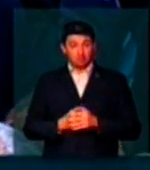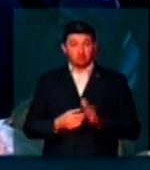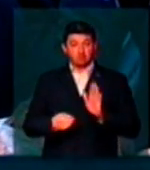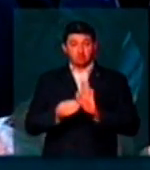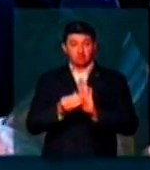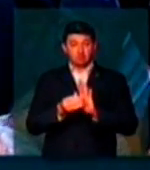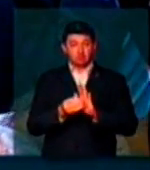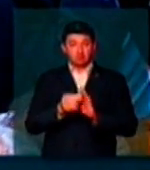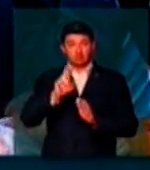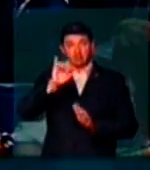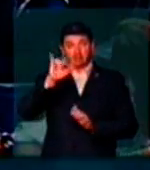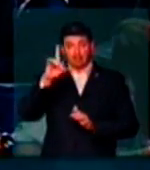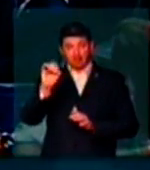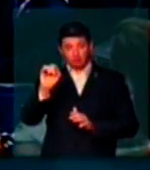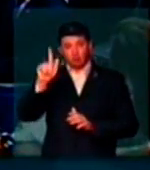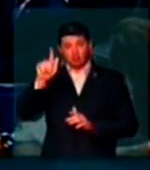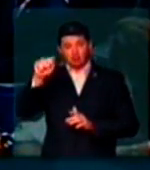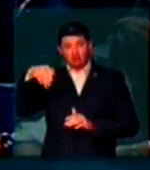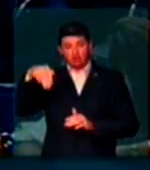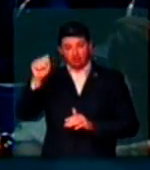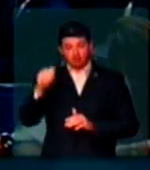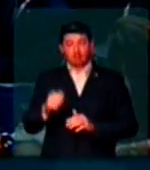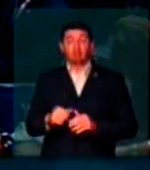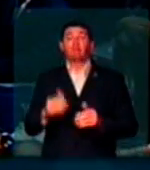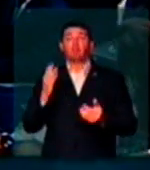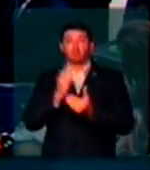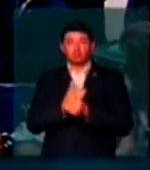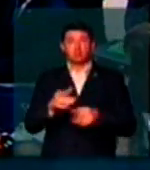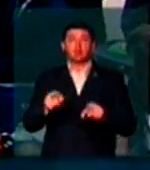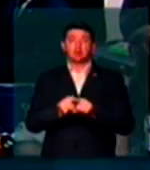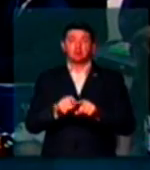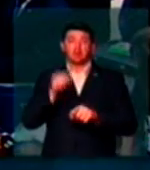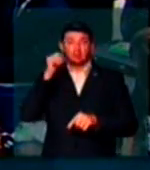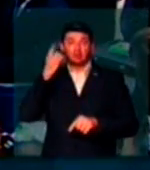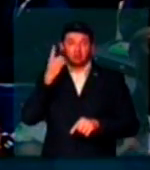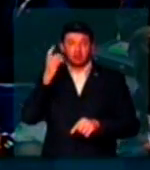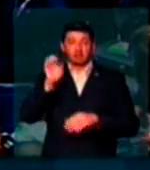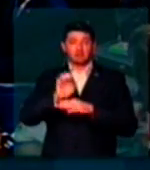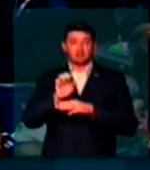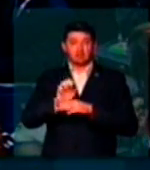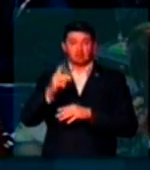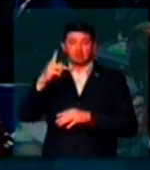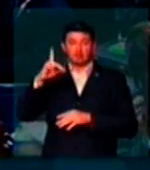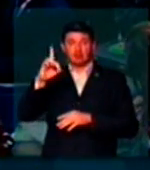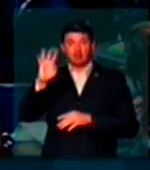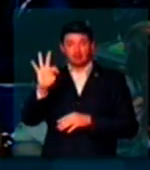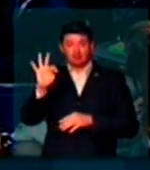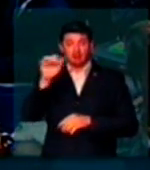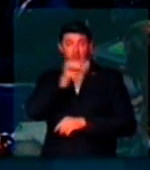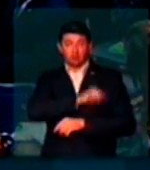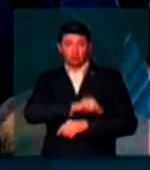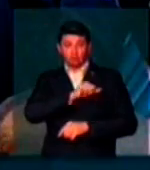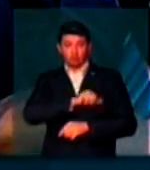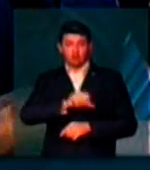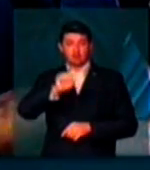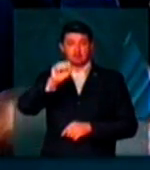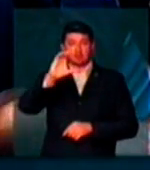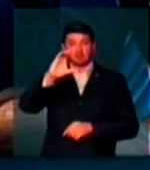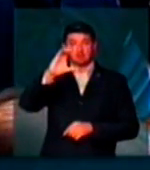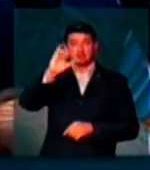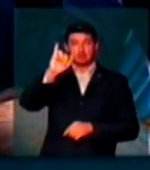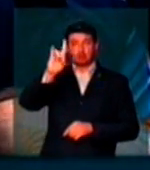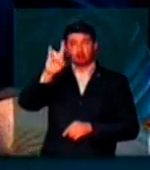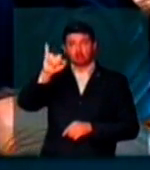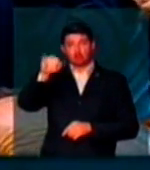aqui. Ricardo Gama também foi processado pela deputada estadual do PDT do Rio de Janeiro, Cidinha